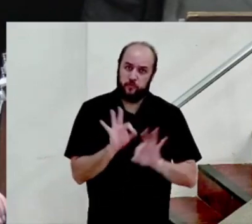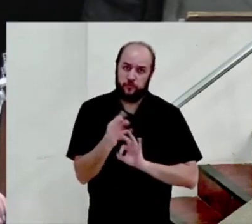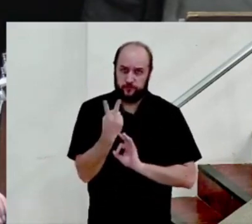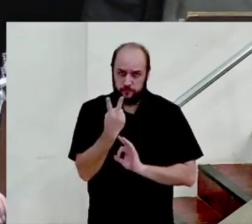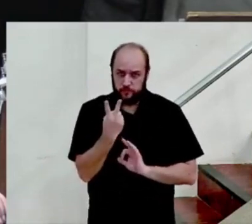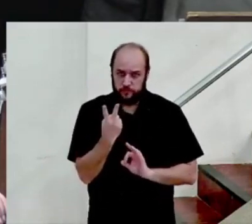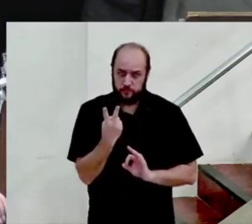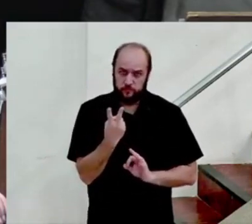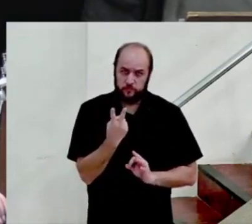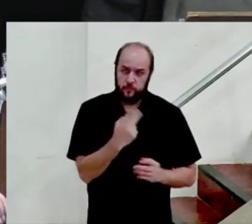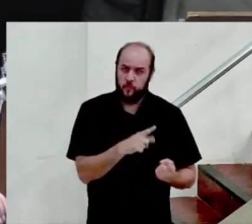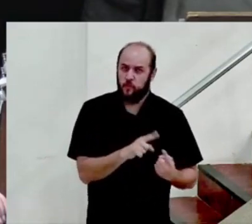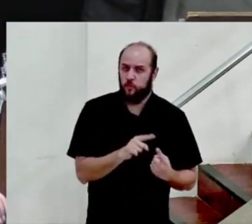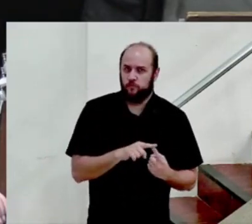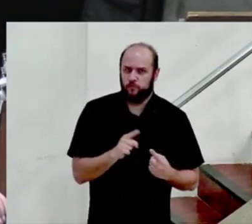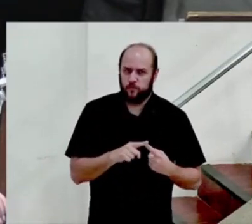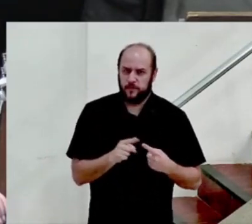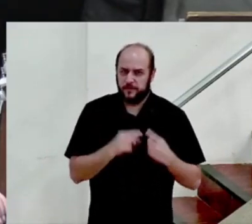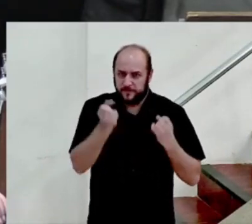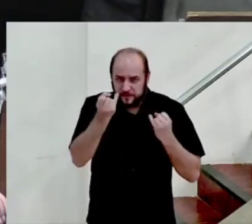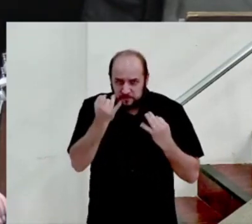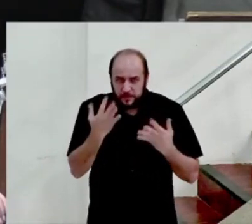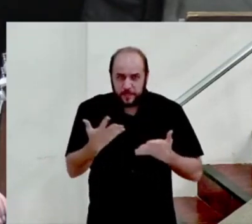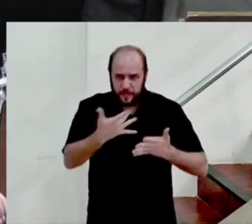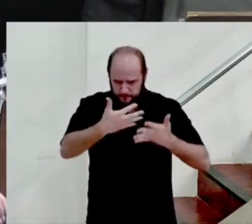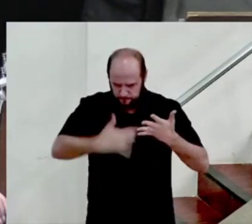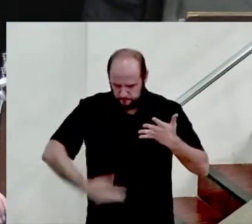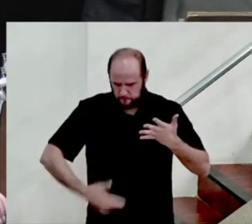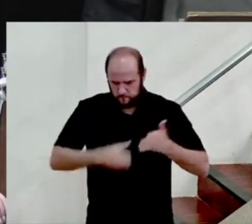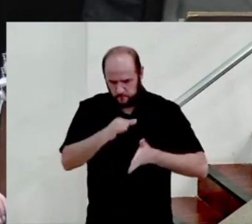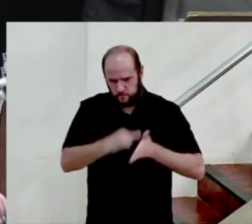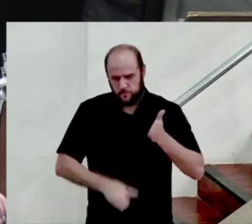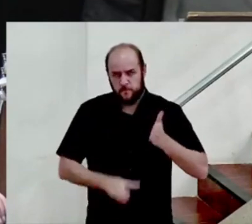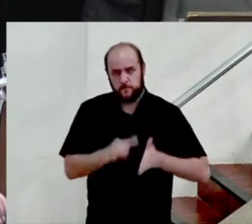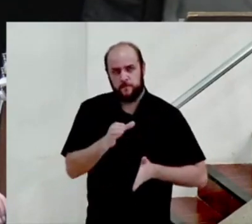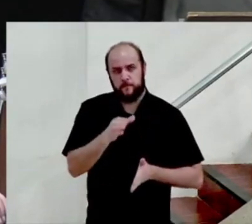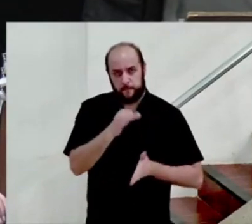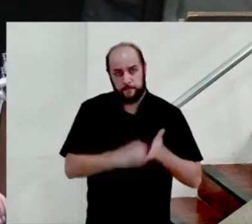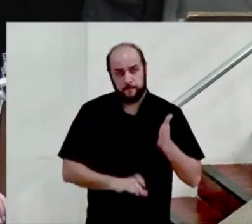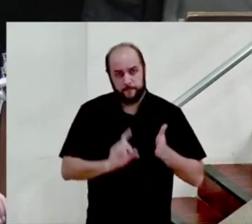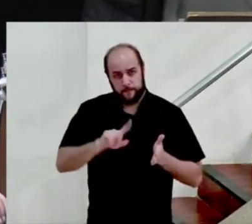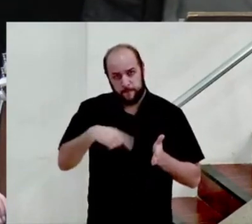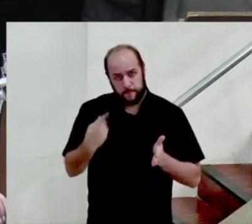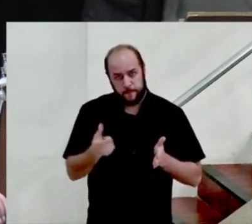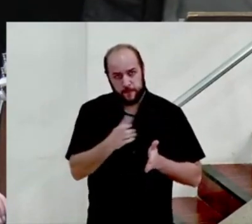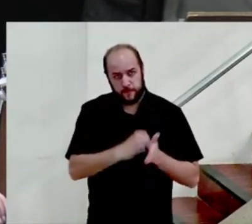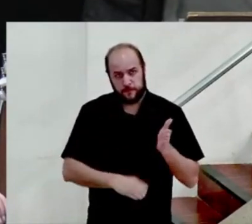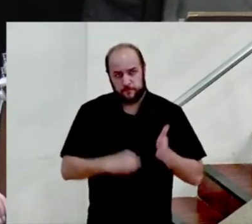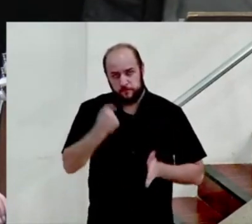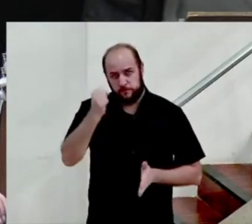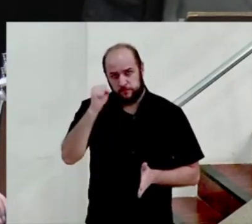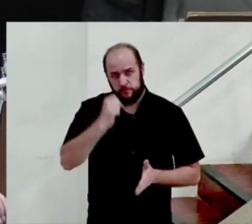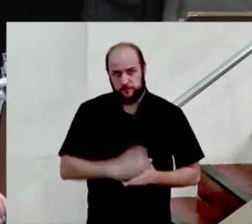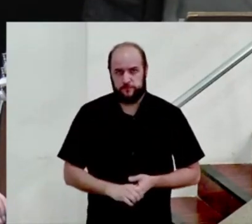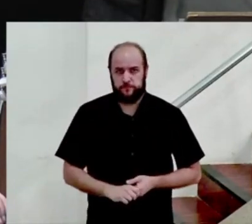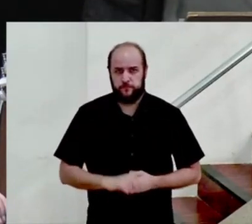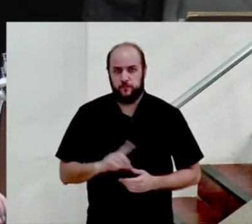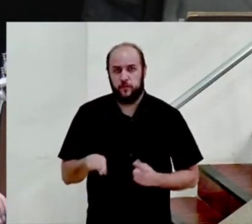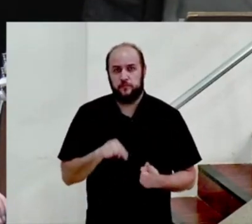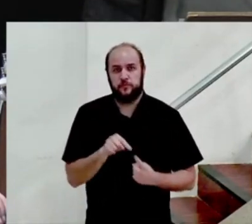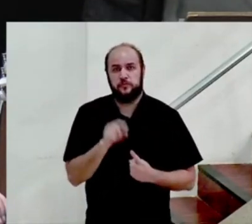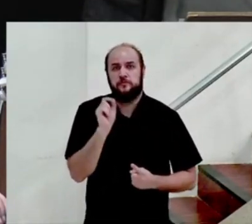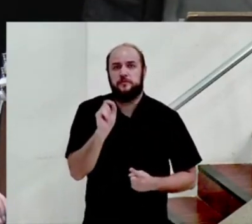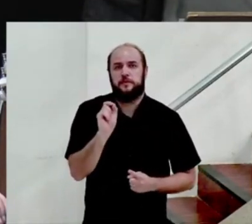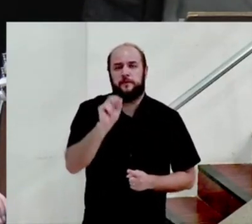é claramente explicado no restante do capítulo, no capítulo seguinte, que é o capítulo 8. O primeiro objetivo que o